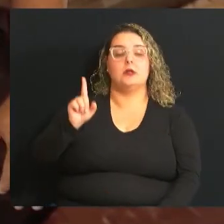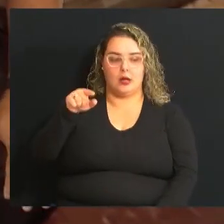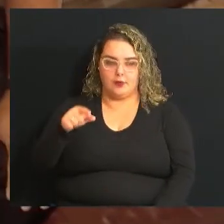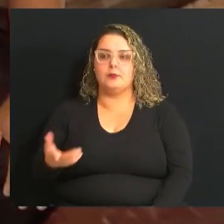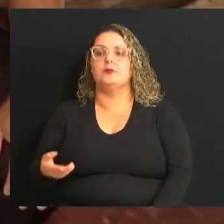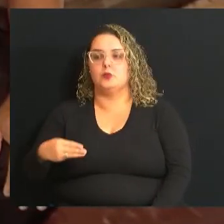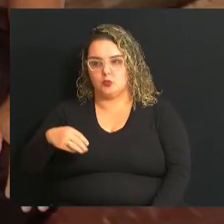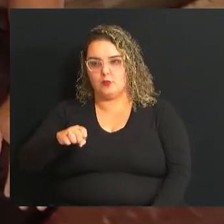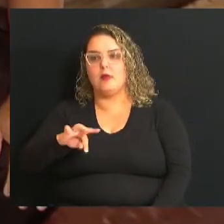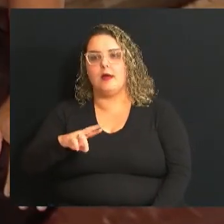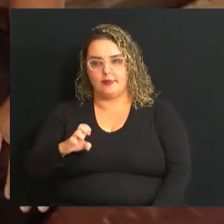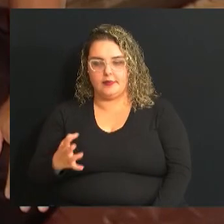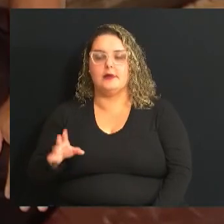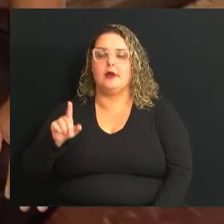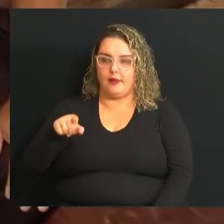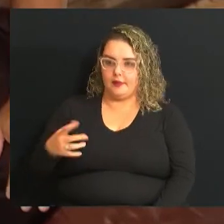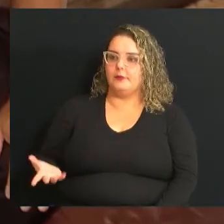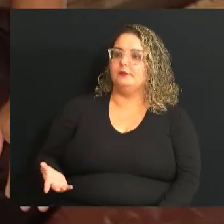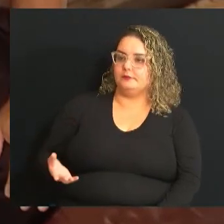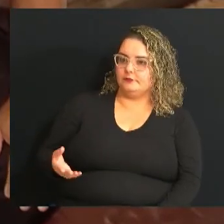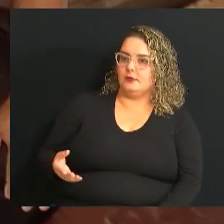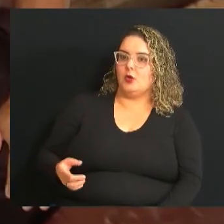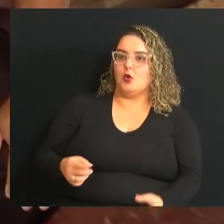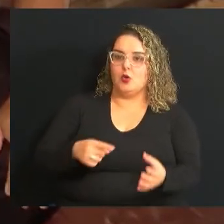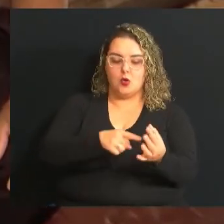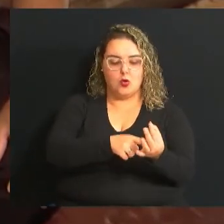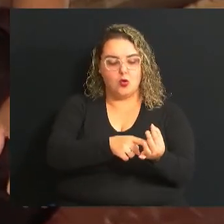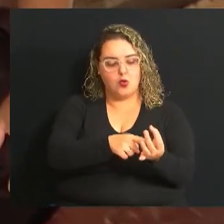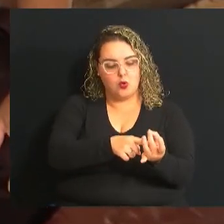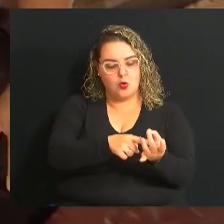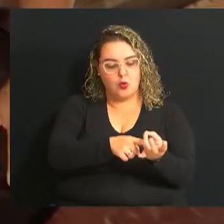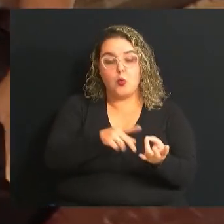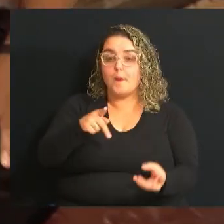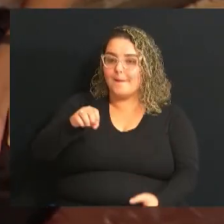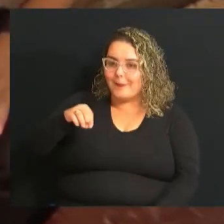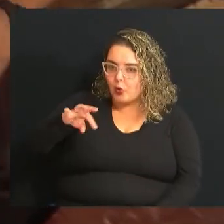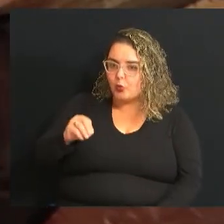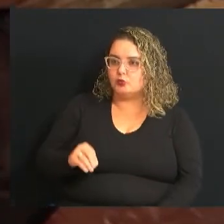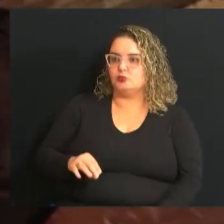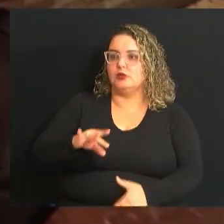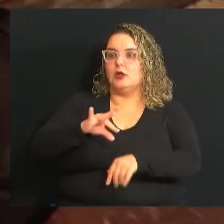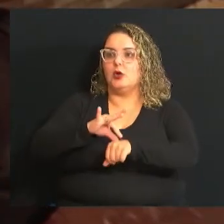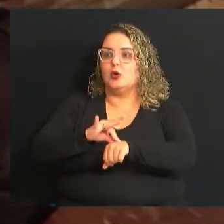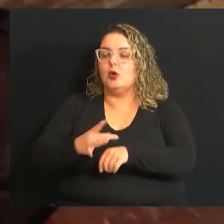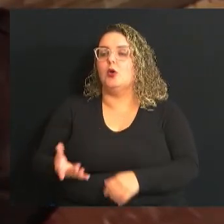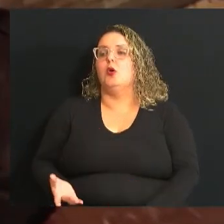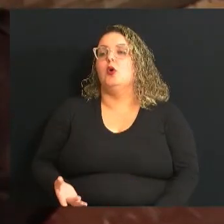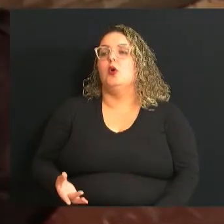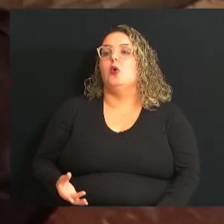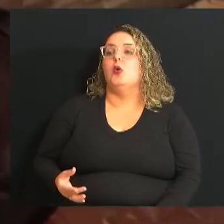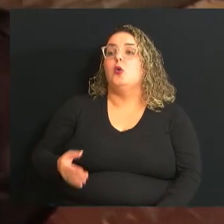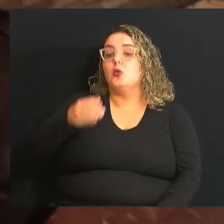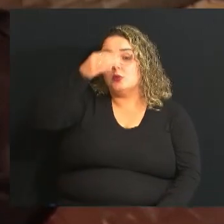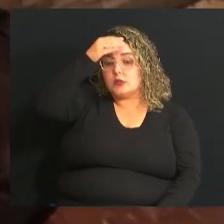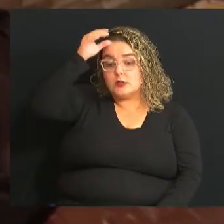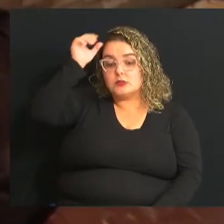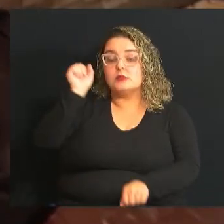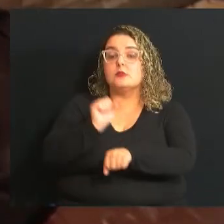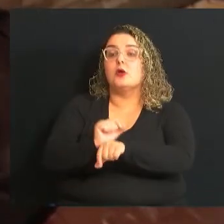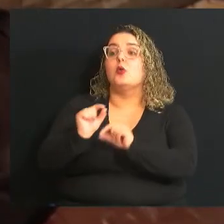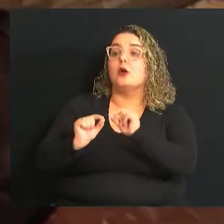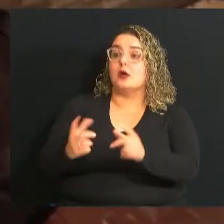Então, se ele colocar 5 dias, ele tem até 5 dias para efetuar a entrega. Não entregou dentro do prazo,